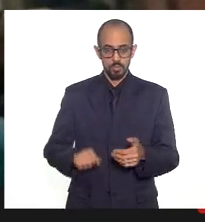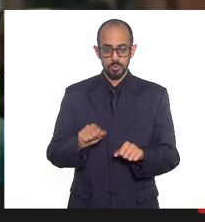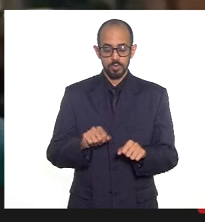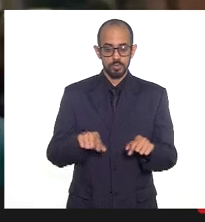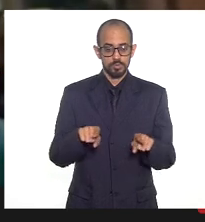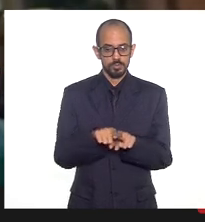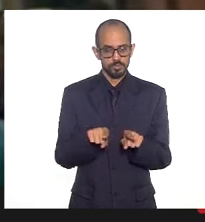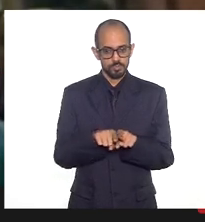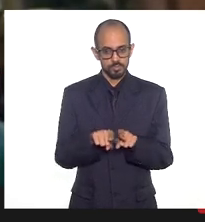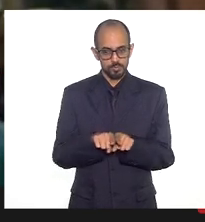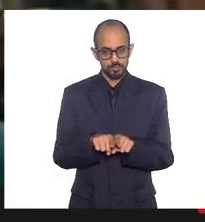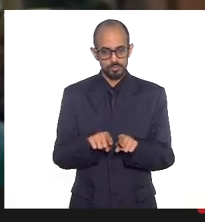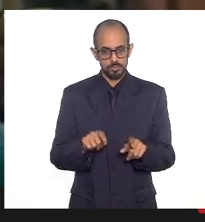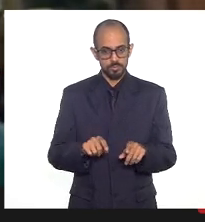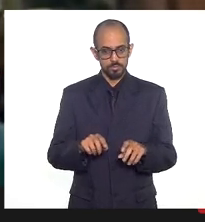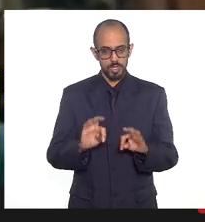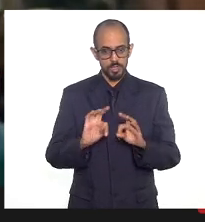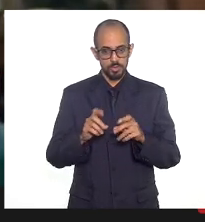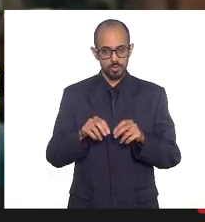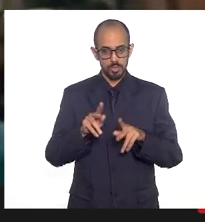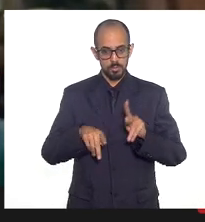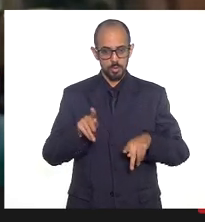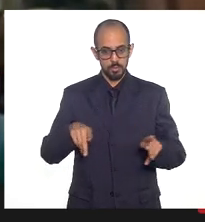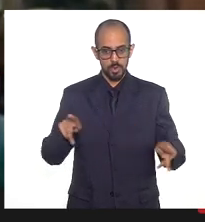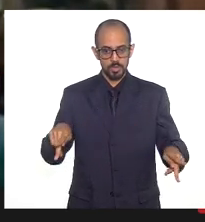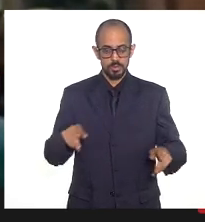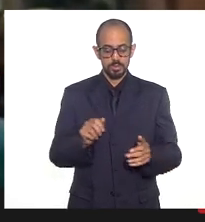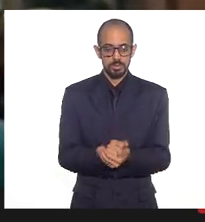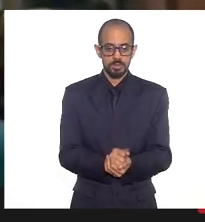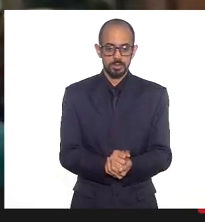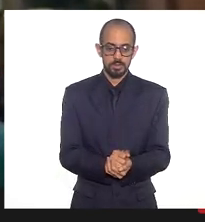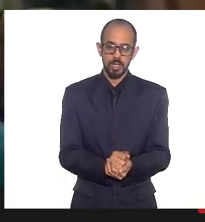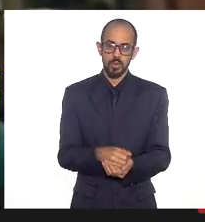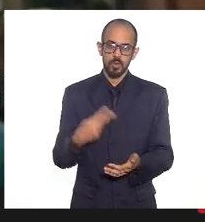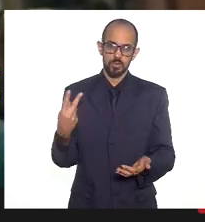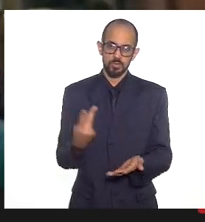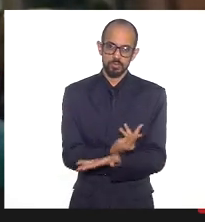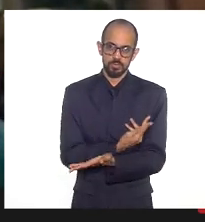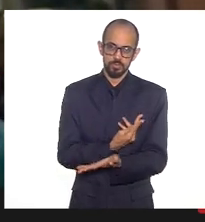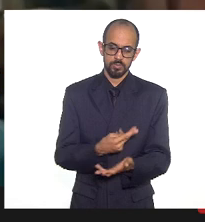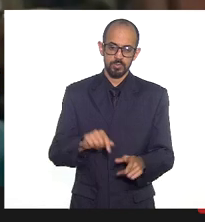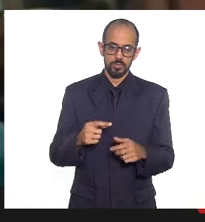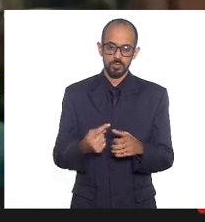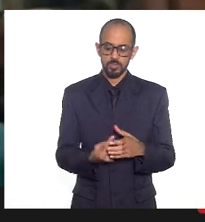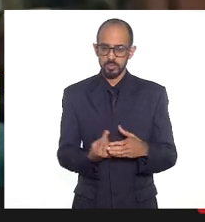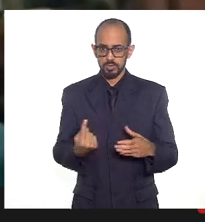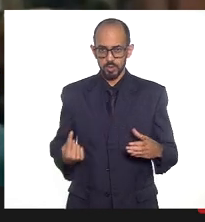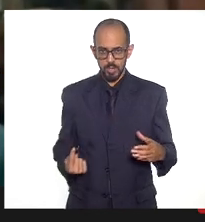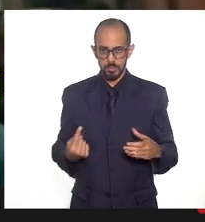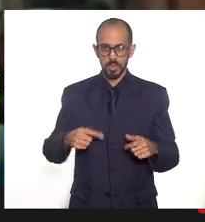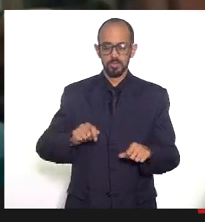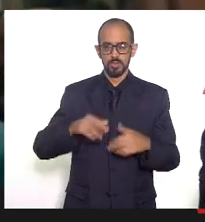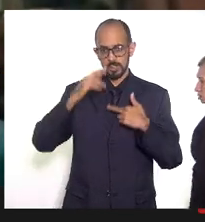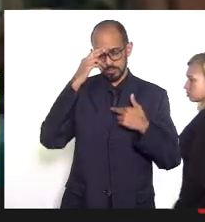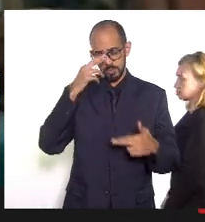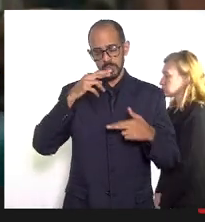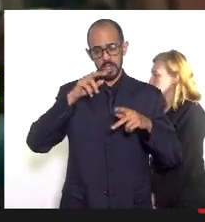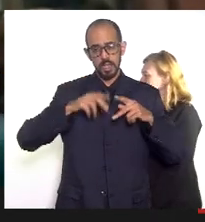levar uma parcela da população a não querer se vacinar, mas a se refratar às políticas de isolamento e respeitar as políticas